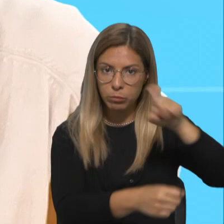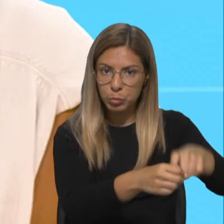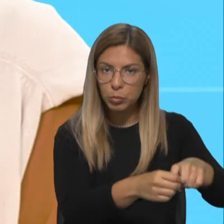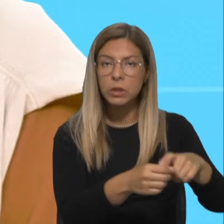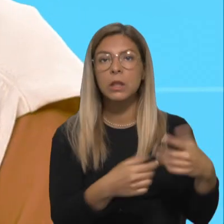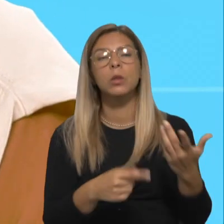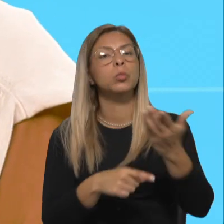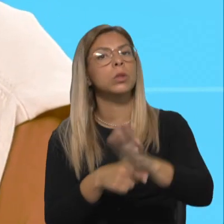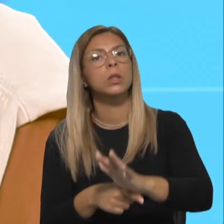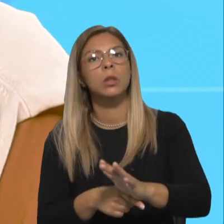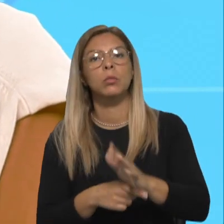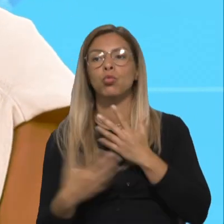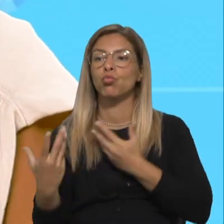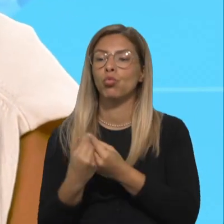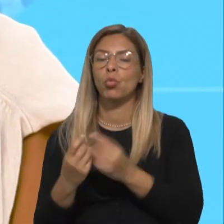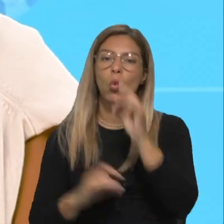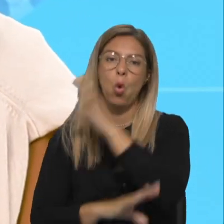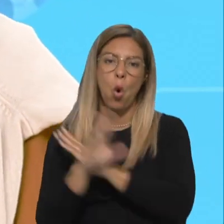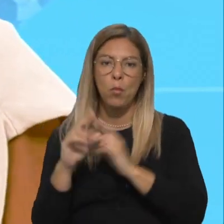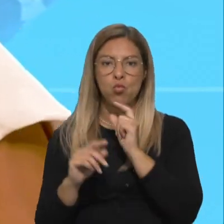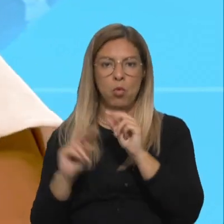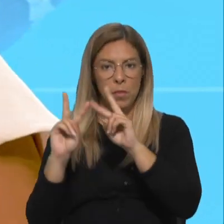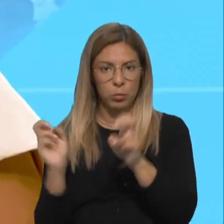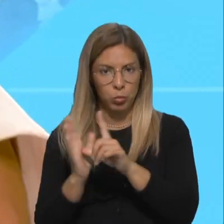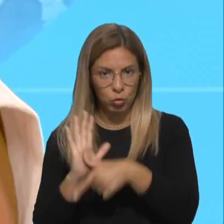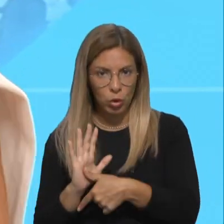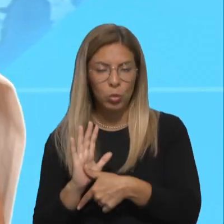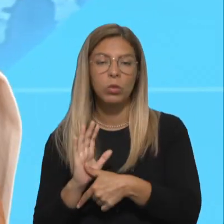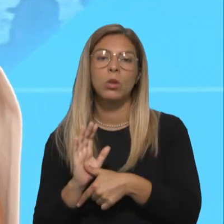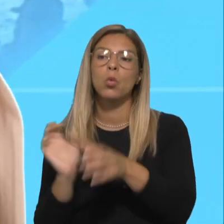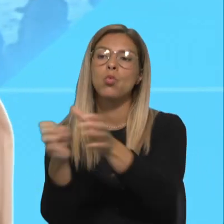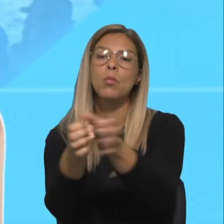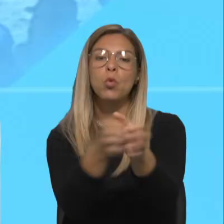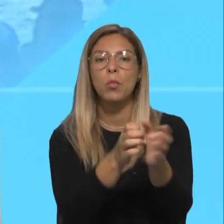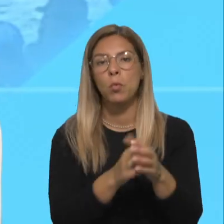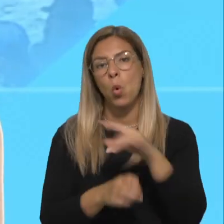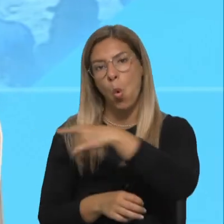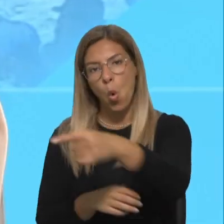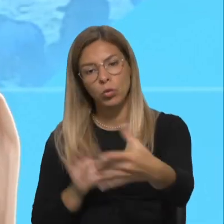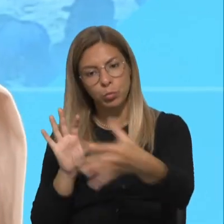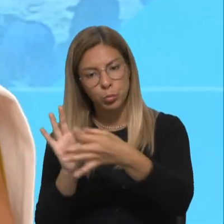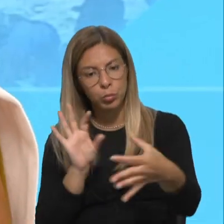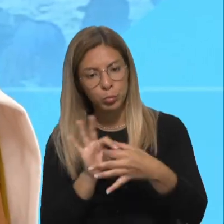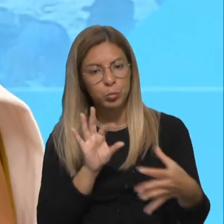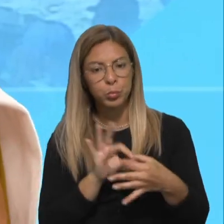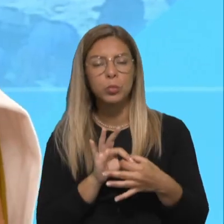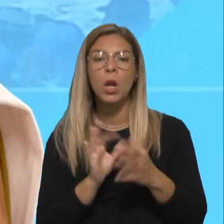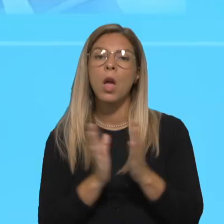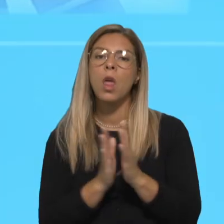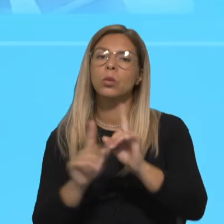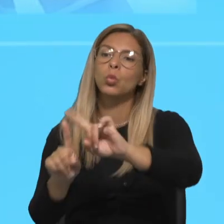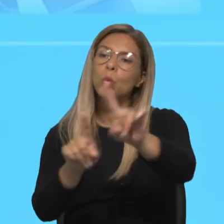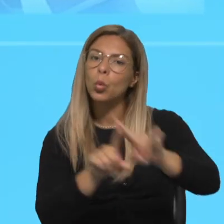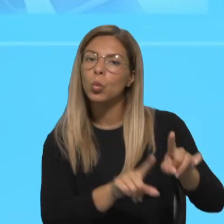ter um projeto que é o Juntos pela Europa, com outras comunidades ecuménicas, evangélicas, protestantes de toda a Europa, para dar uma